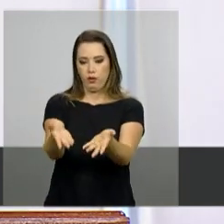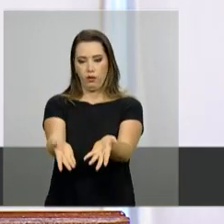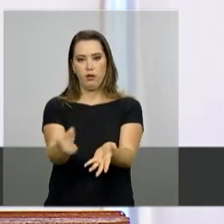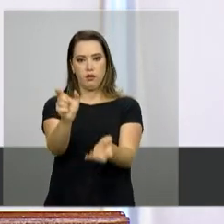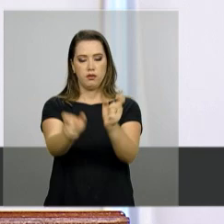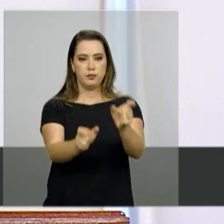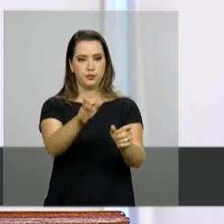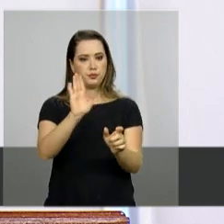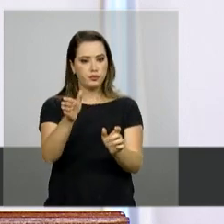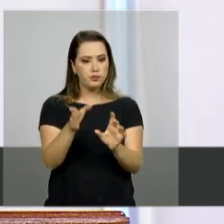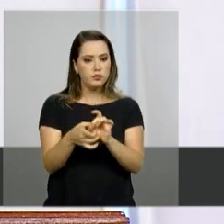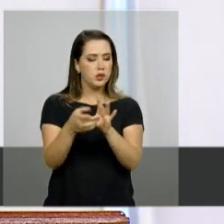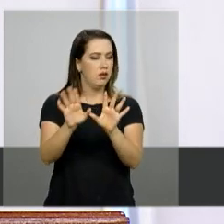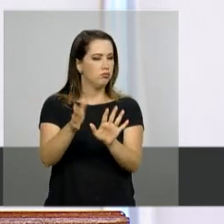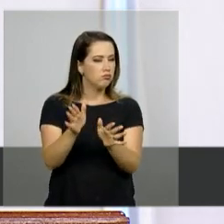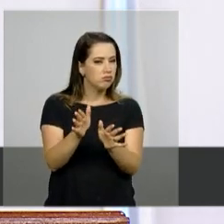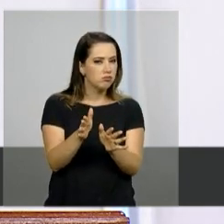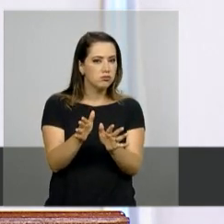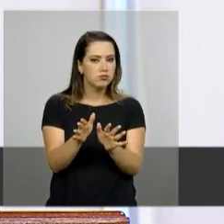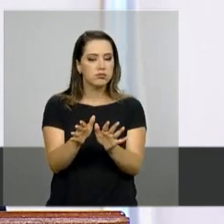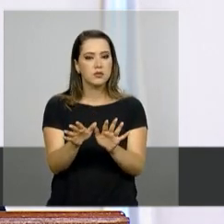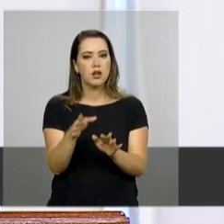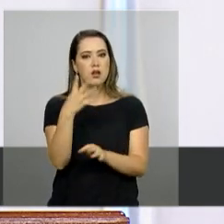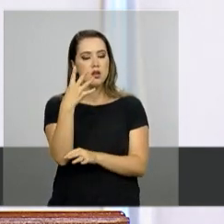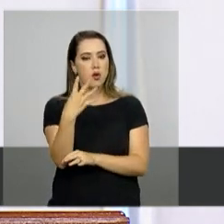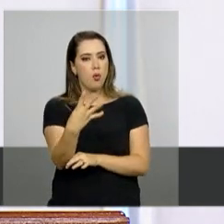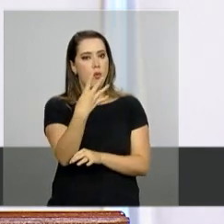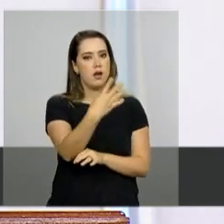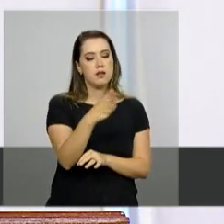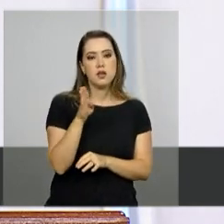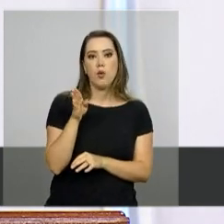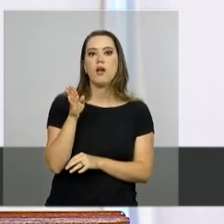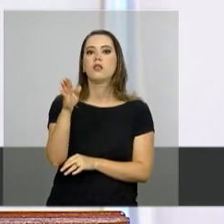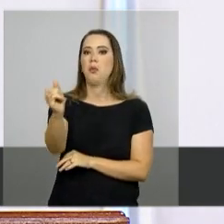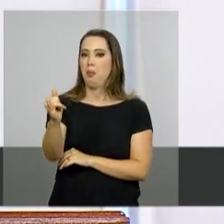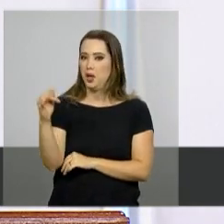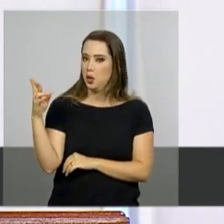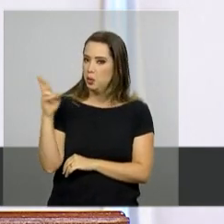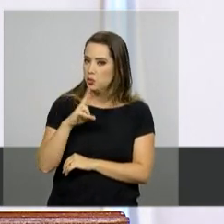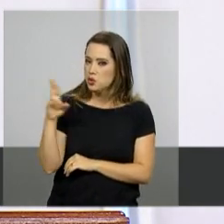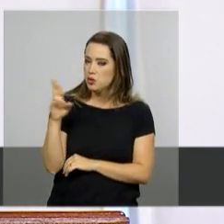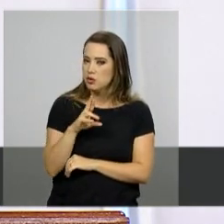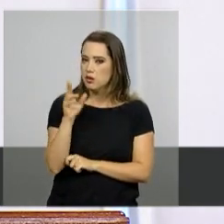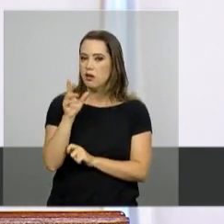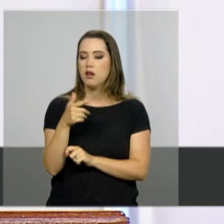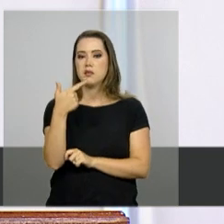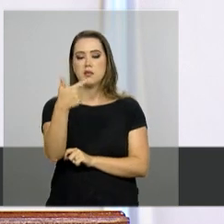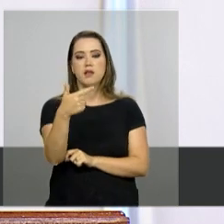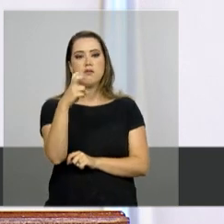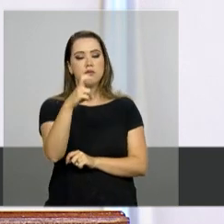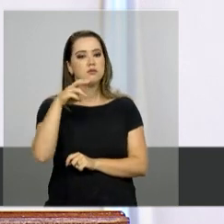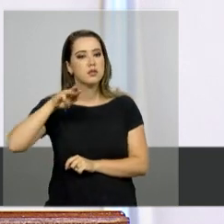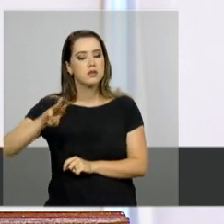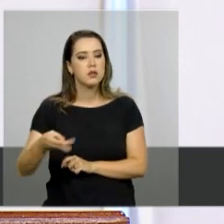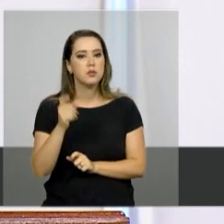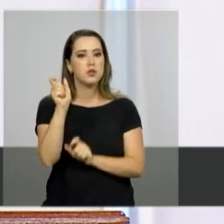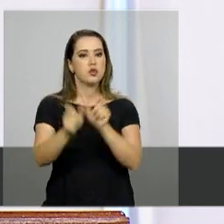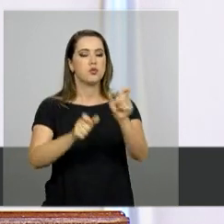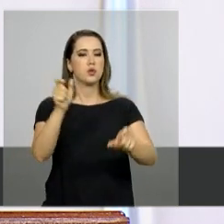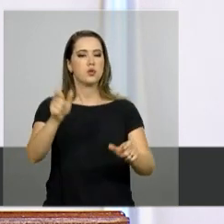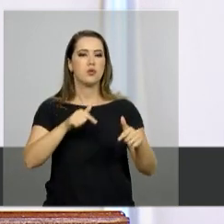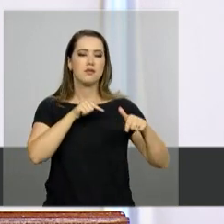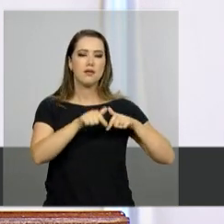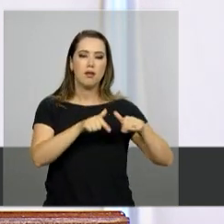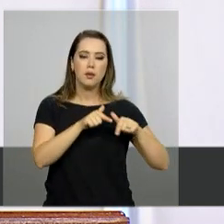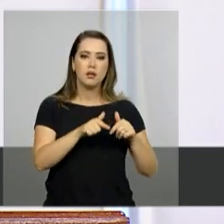sabemos todos não é cerca de 44 bilhões de reais para 25 milhões de trabalhadores